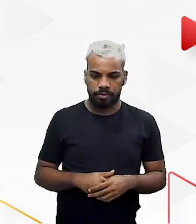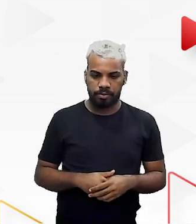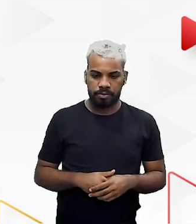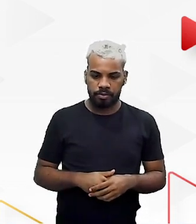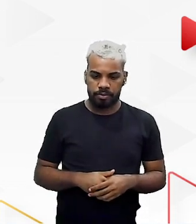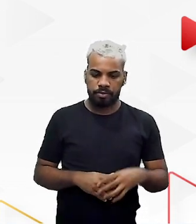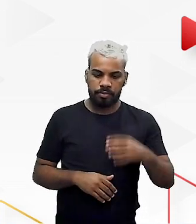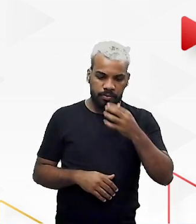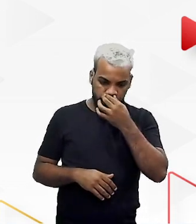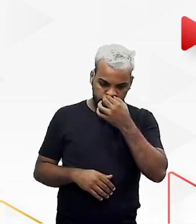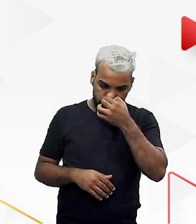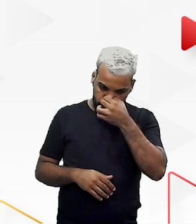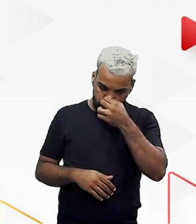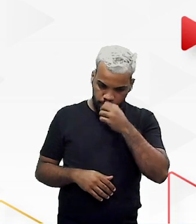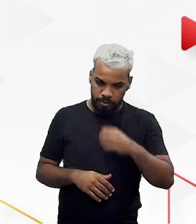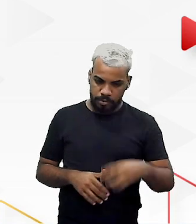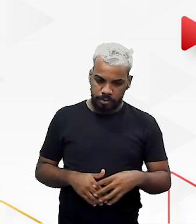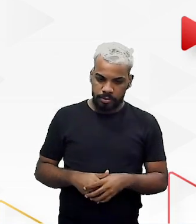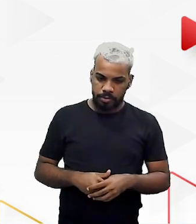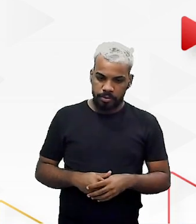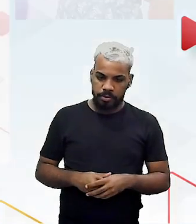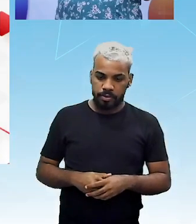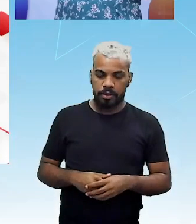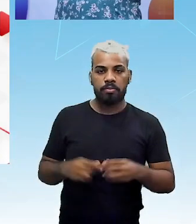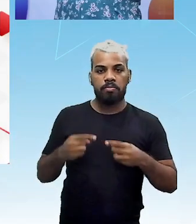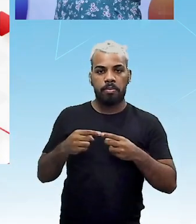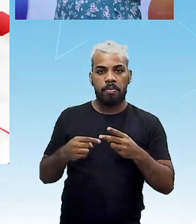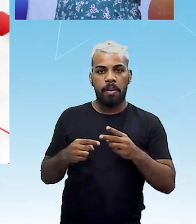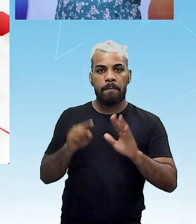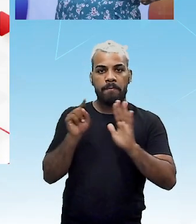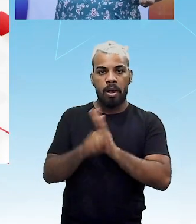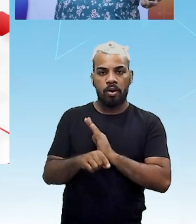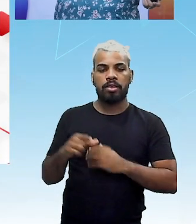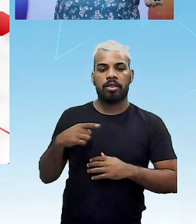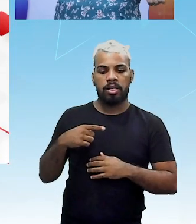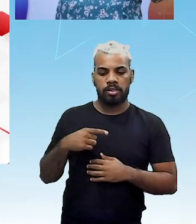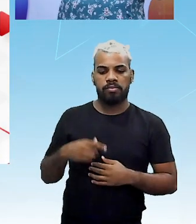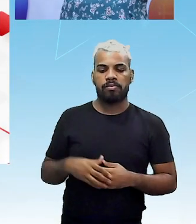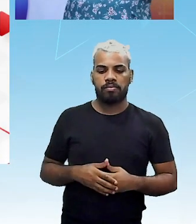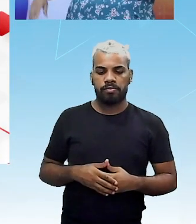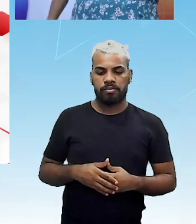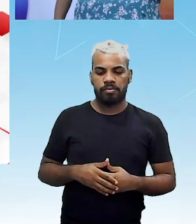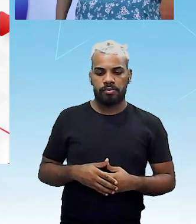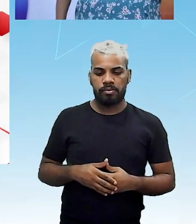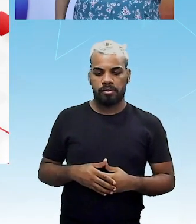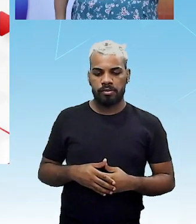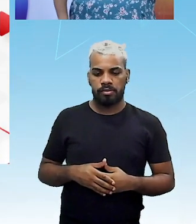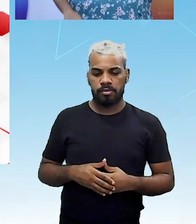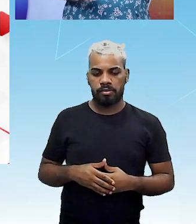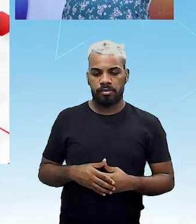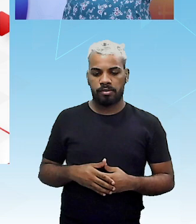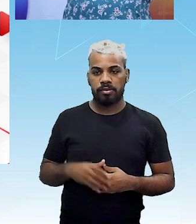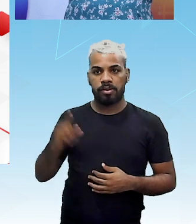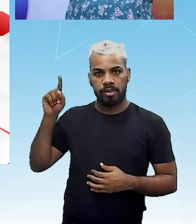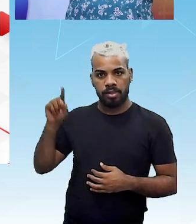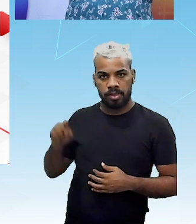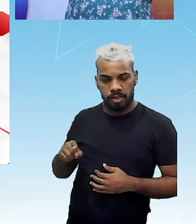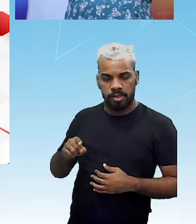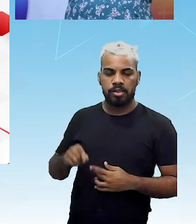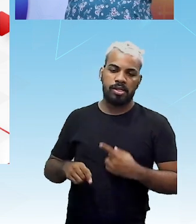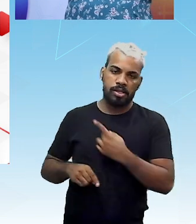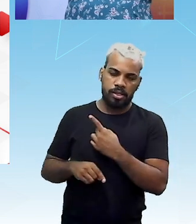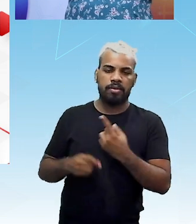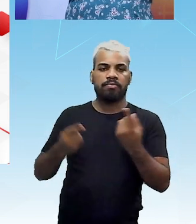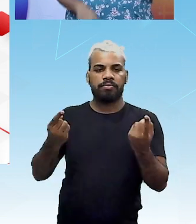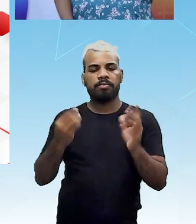why, how, certo? Tem que responder essas perguntinhas. Who, né? Quem. Então, tem que responder os WH